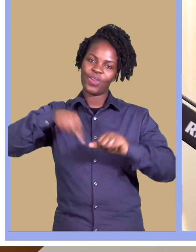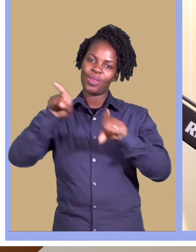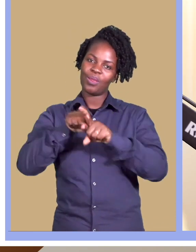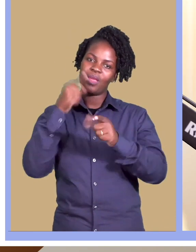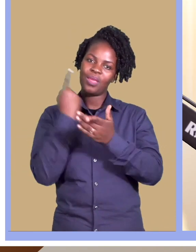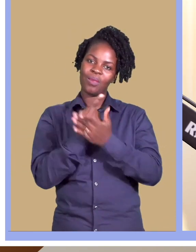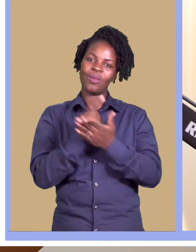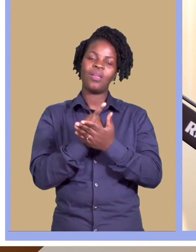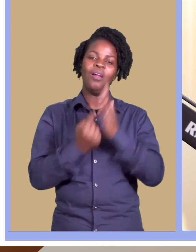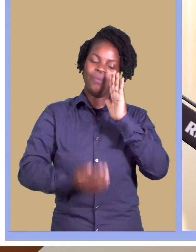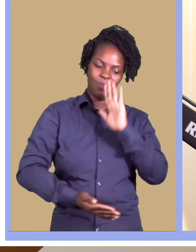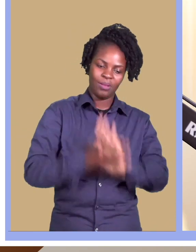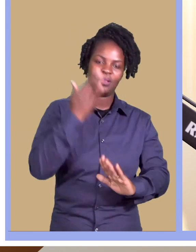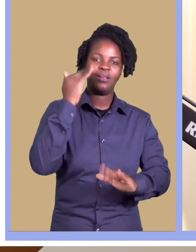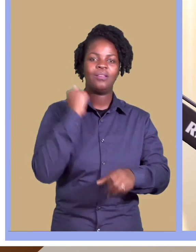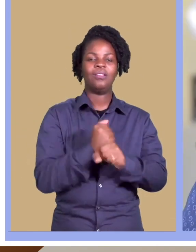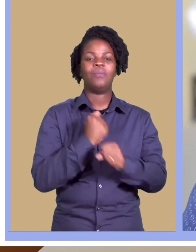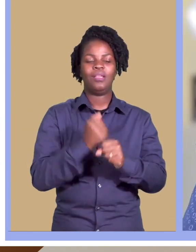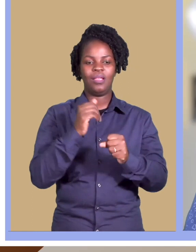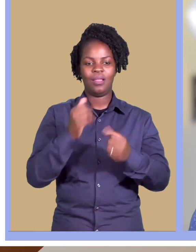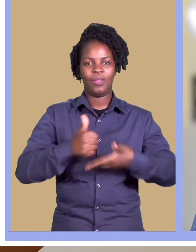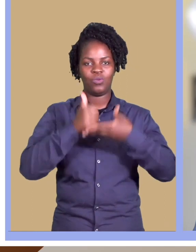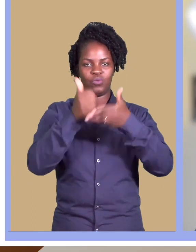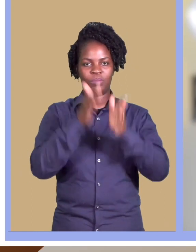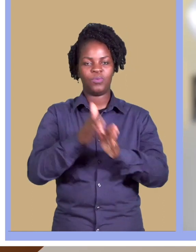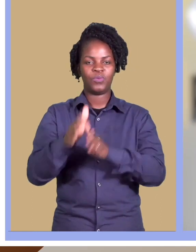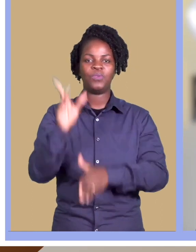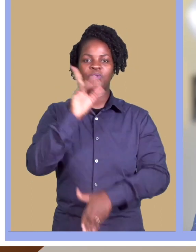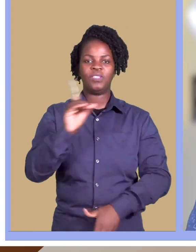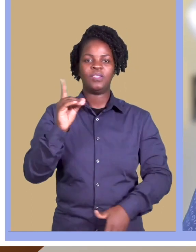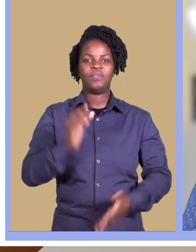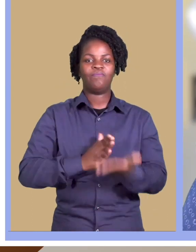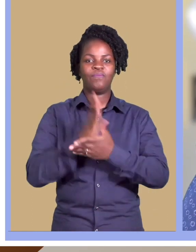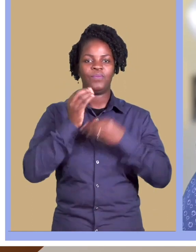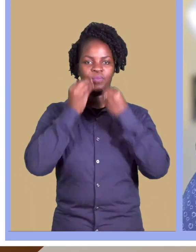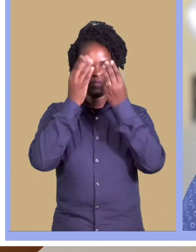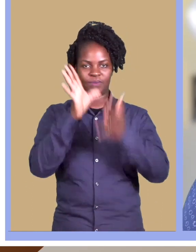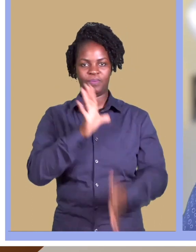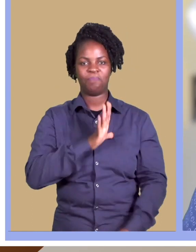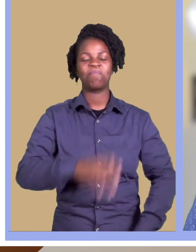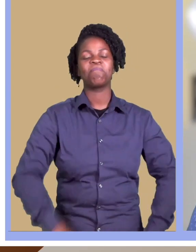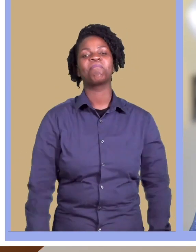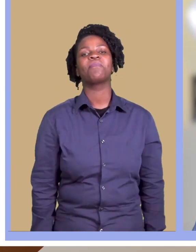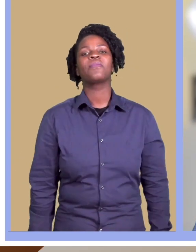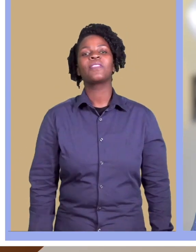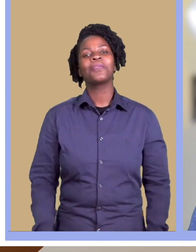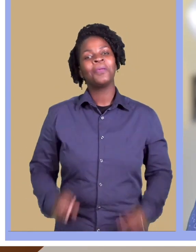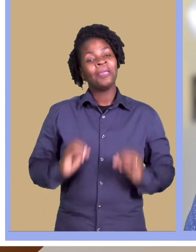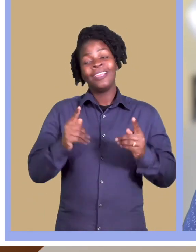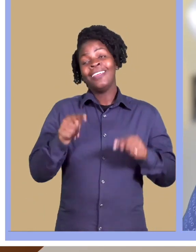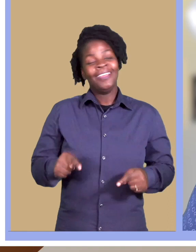irmãos têm acesso a essa informação. Exato. Bom, muito bem, aqui é uma conversa descontraída, né? Bom, eu